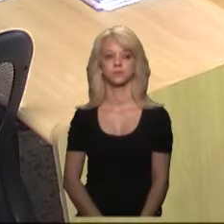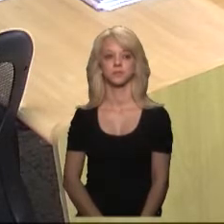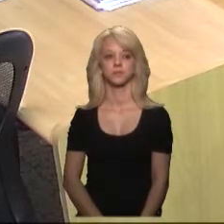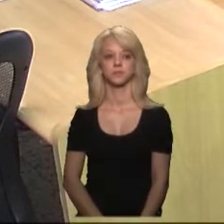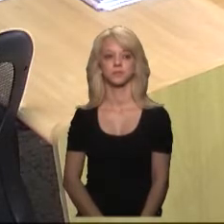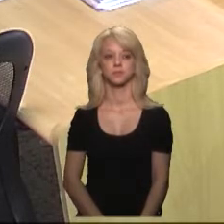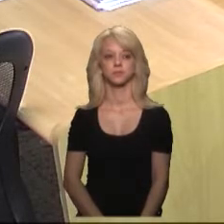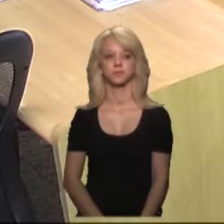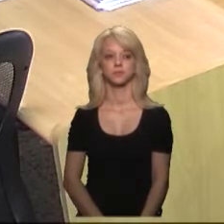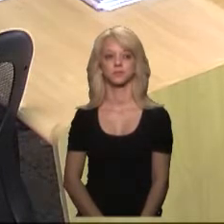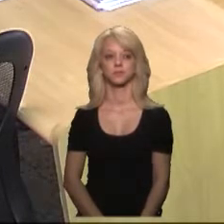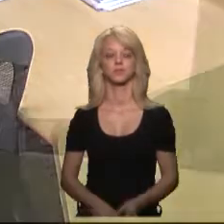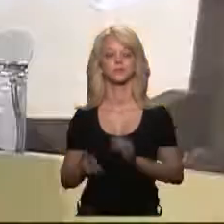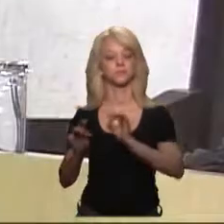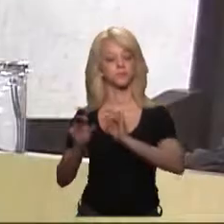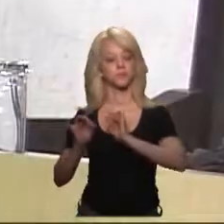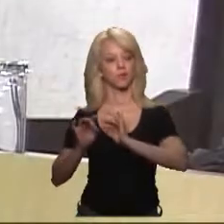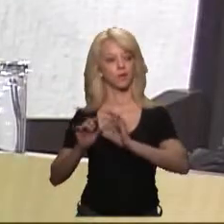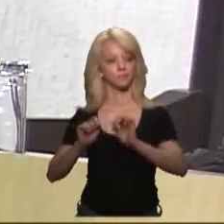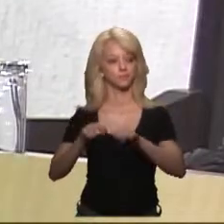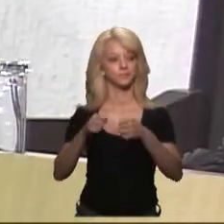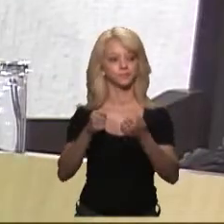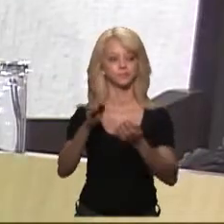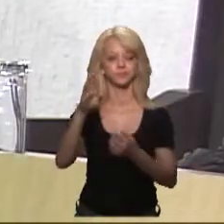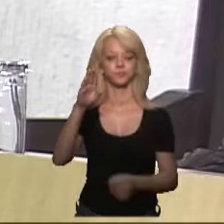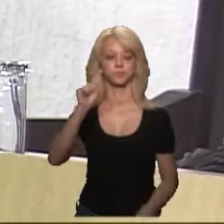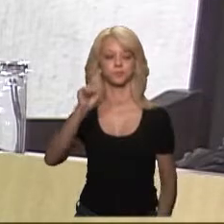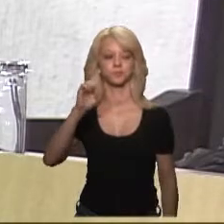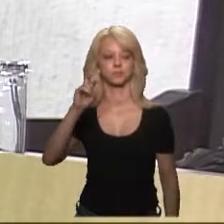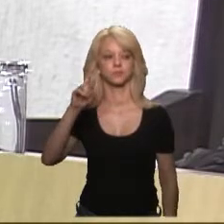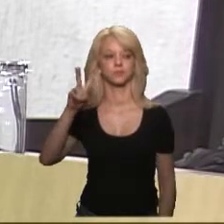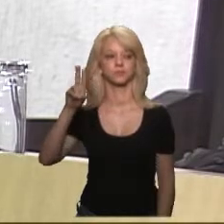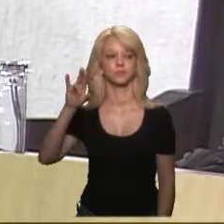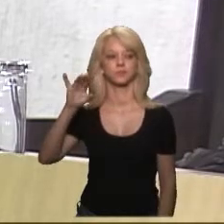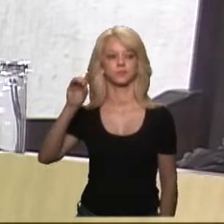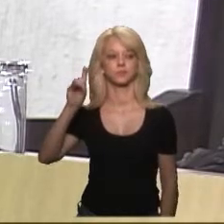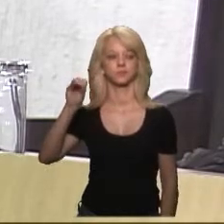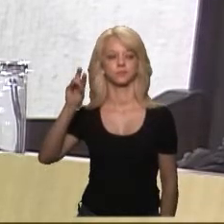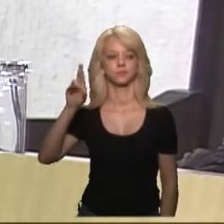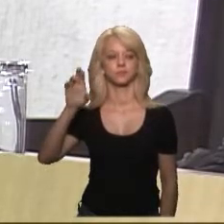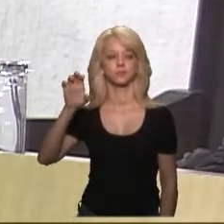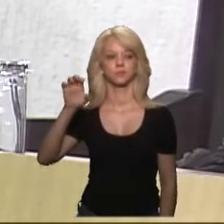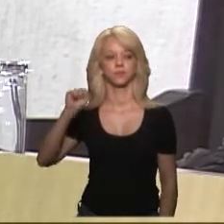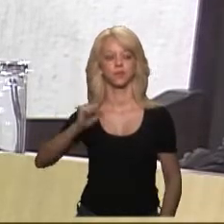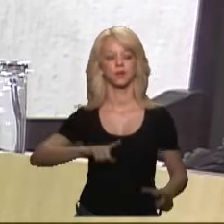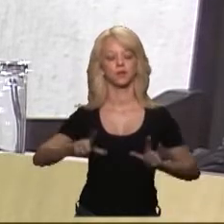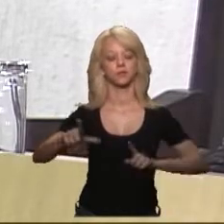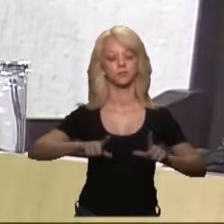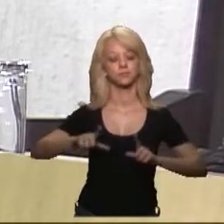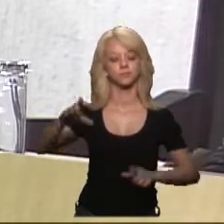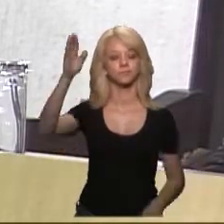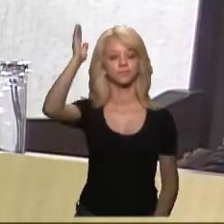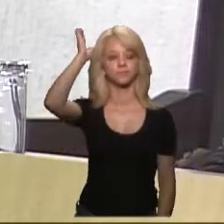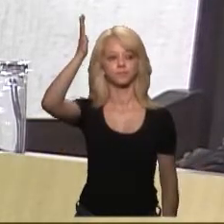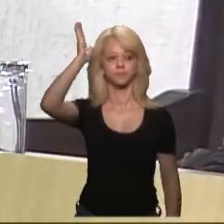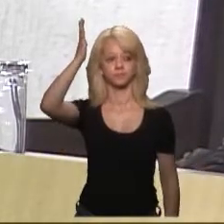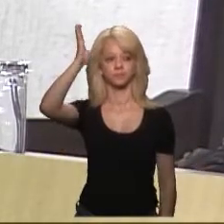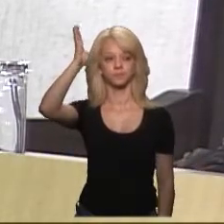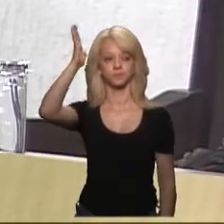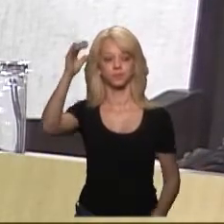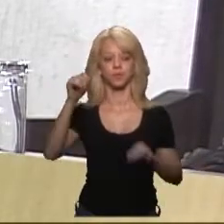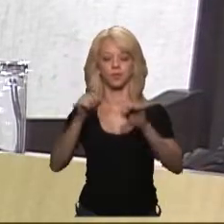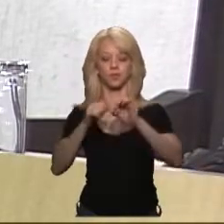Fica autorizada a concessão de bolsa auxílio aos servidores municipais efetivos e estáveis que estejam matriculados em curso